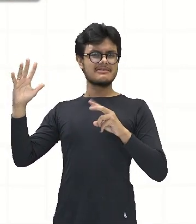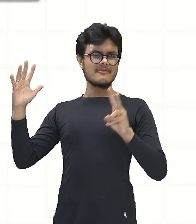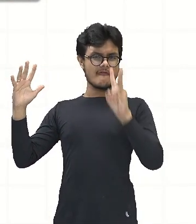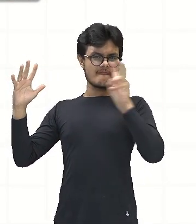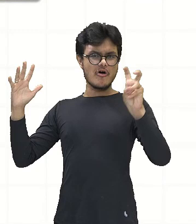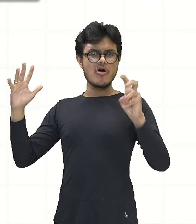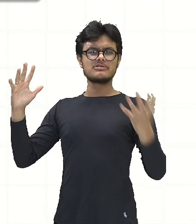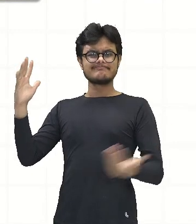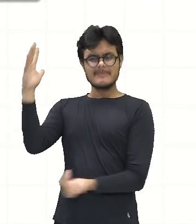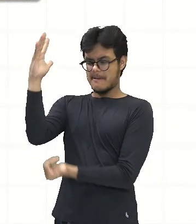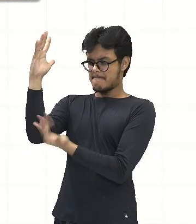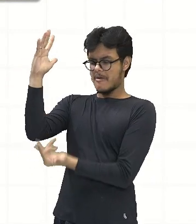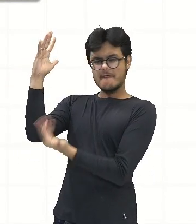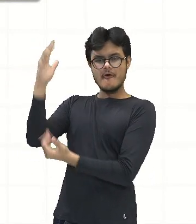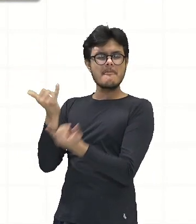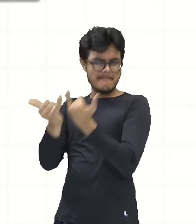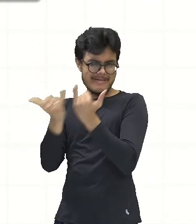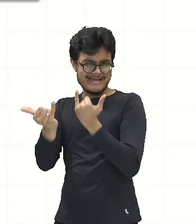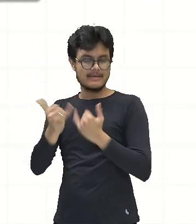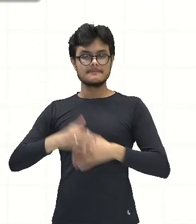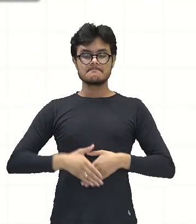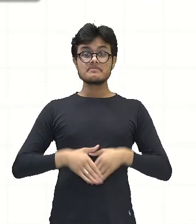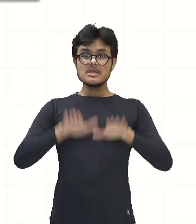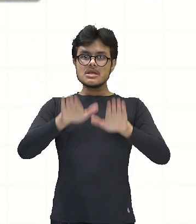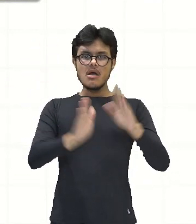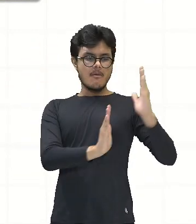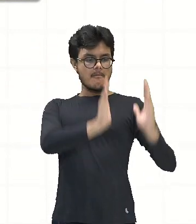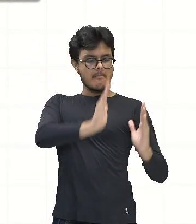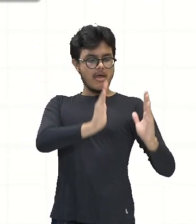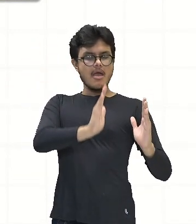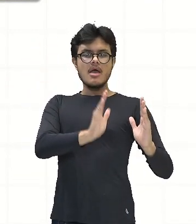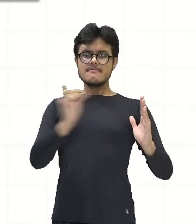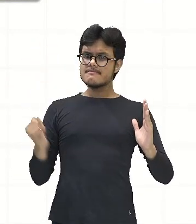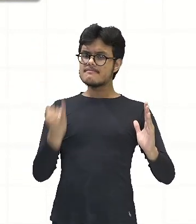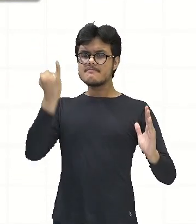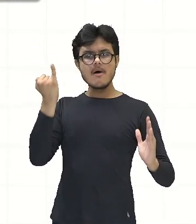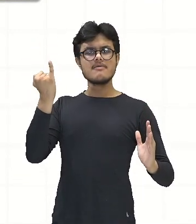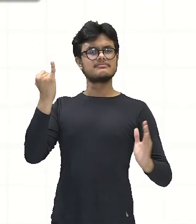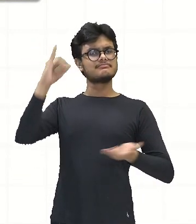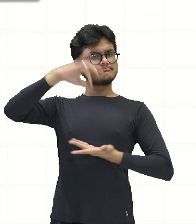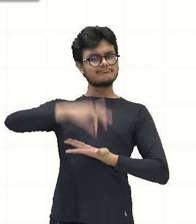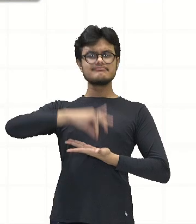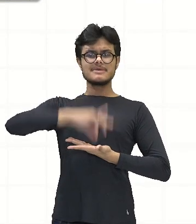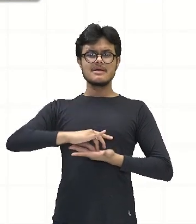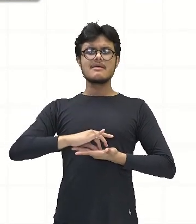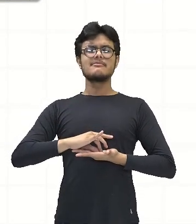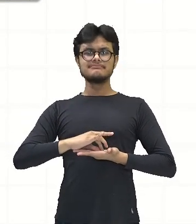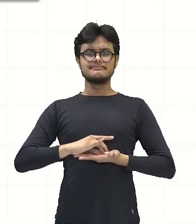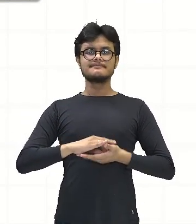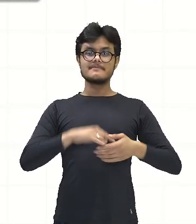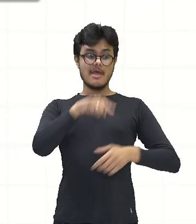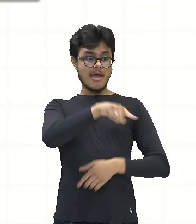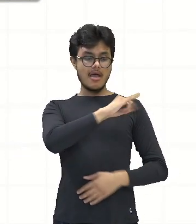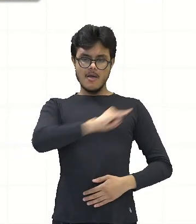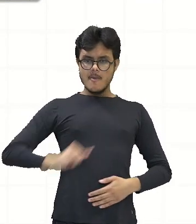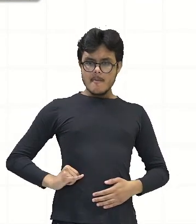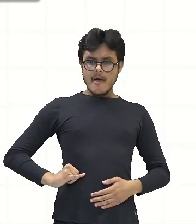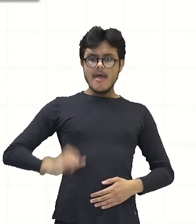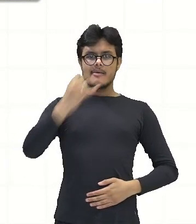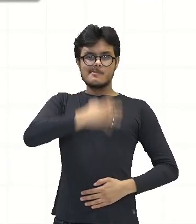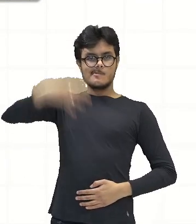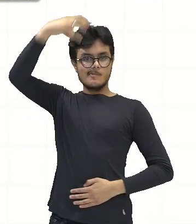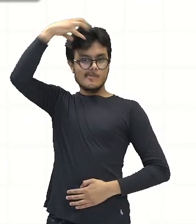brasa, e foi durante esse período de muita importância, né? Tanto ali para a colônia portuguesa, como